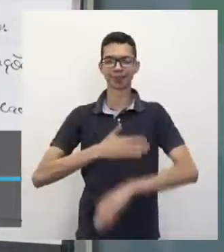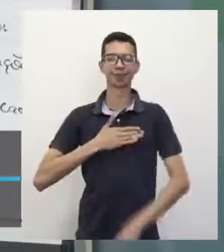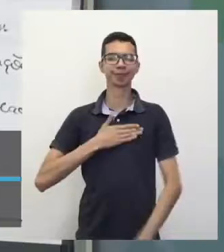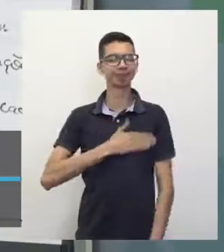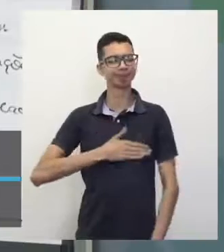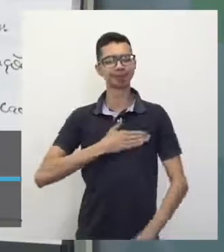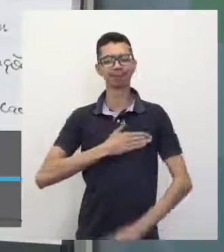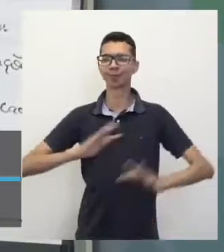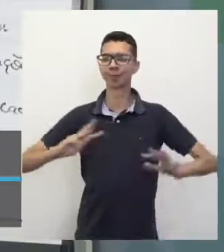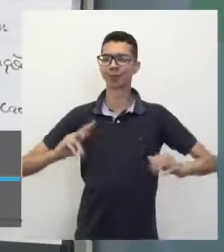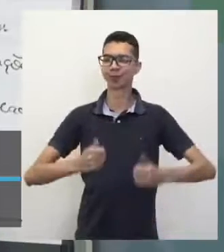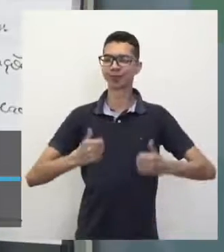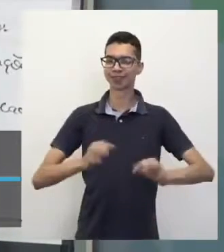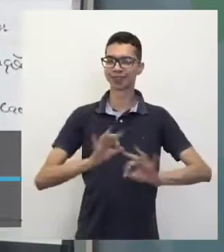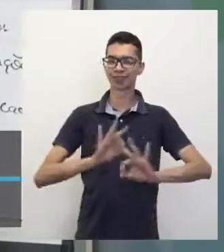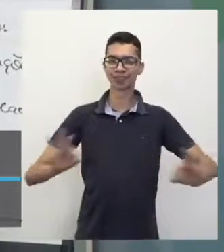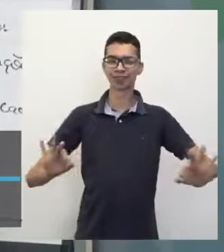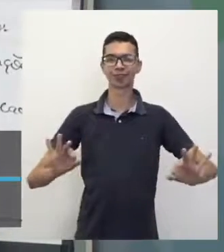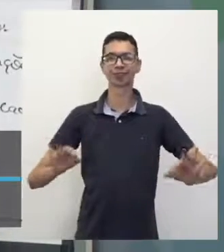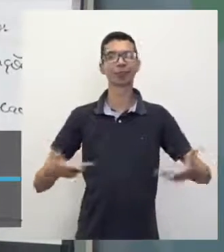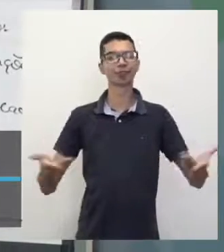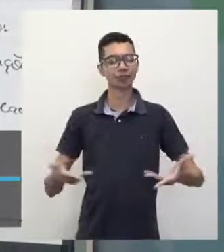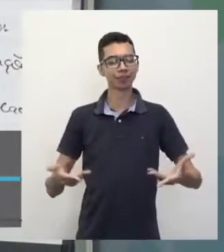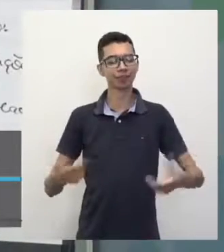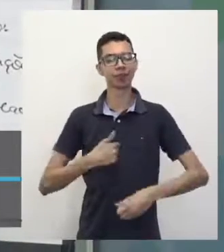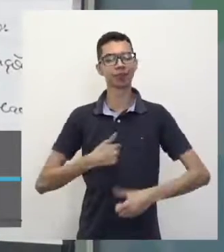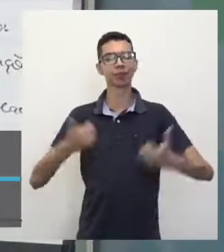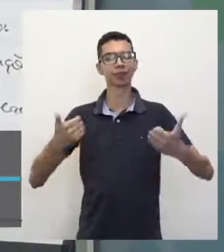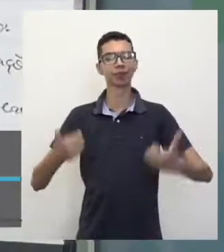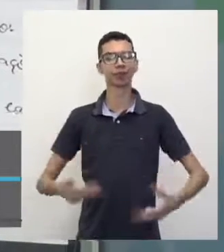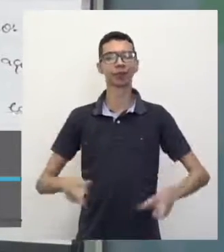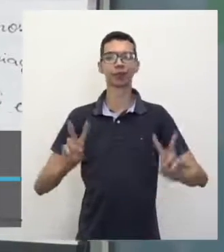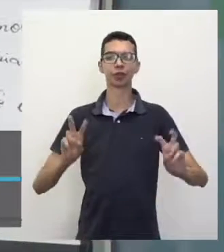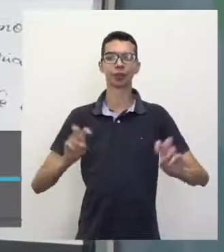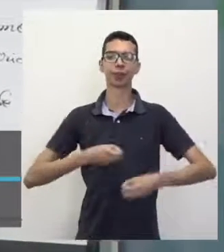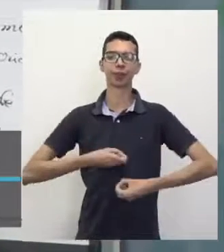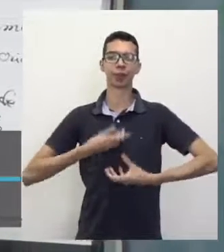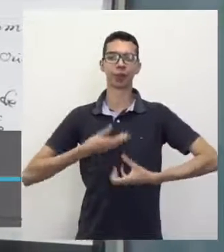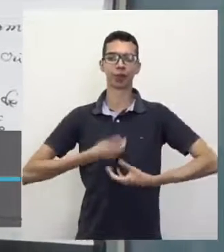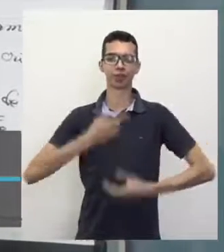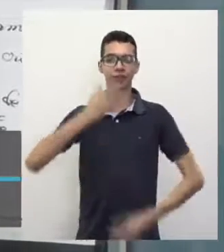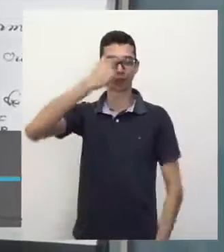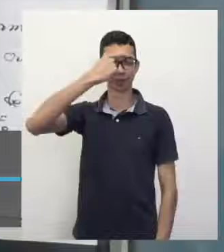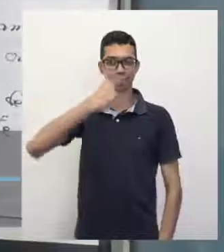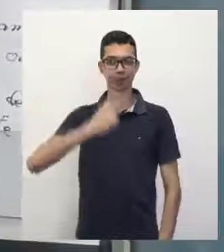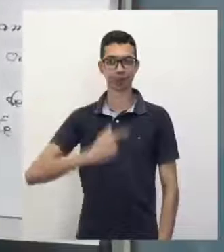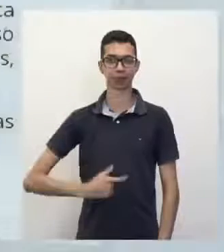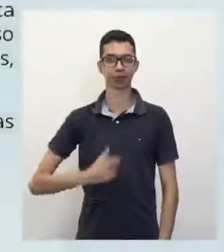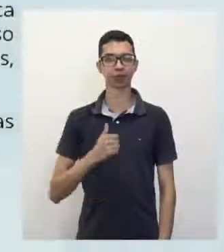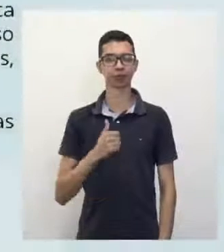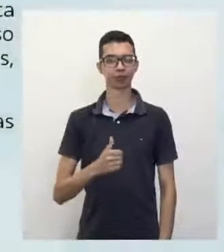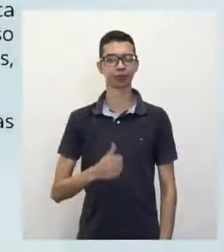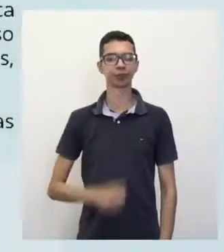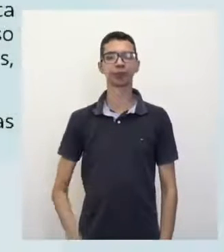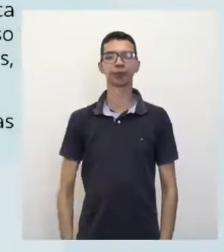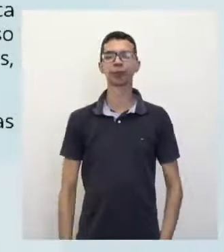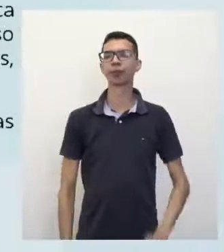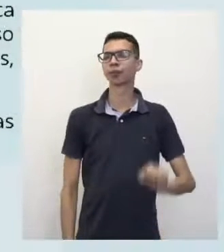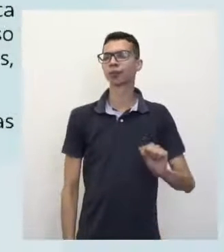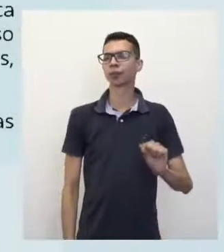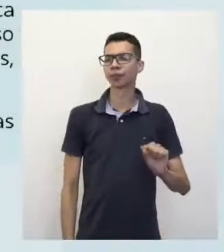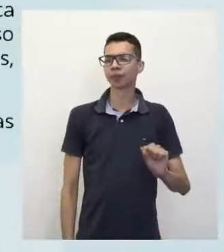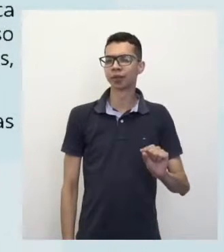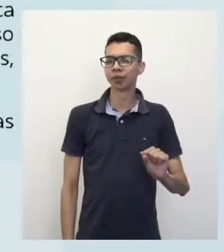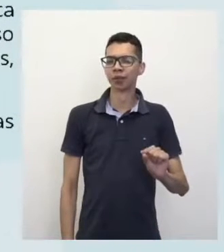estava ótimo. Tá? Então, vamos falar um pouquinho, então, finalmente, sobre as poéticas pessoais, tá? Então, é um modo singular de